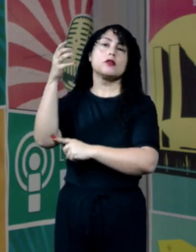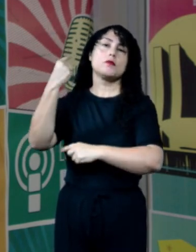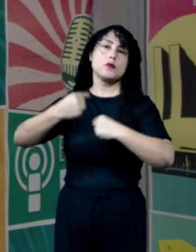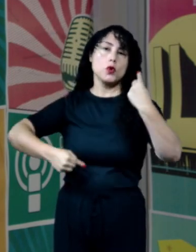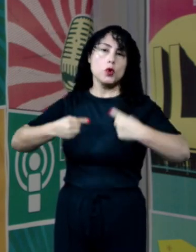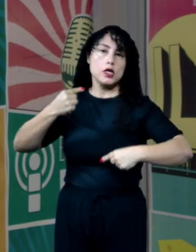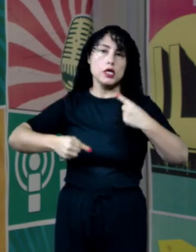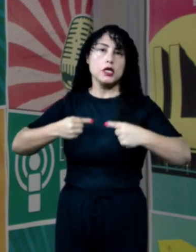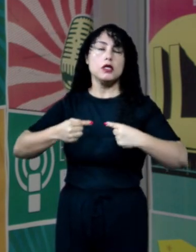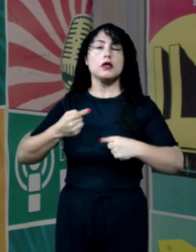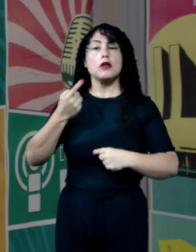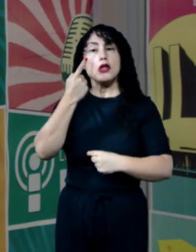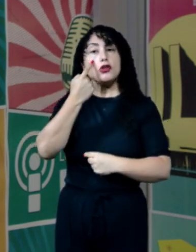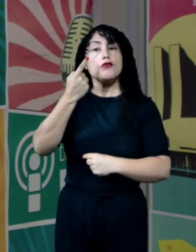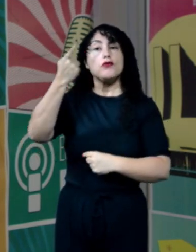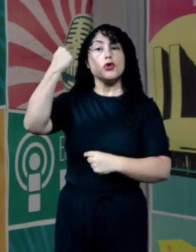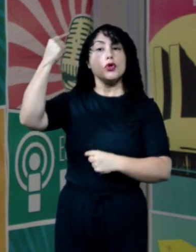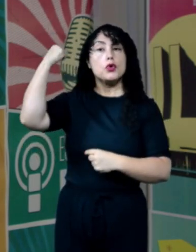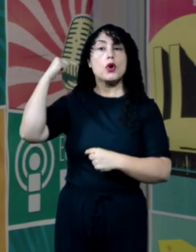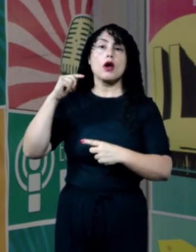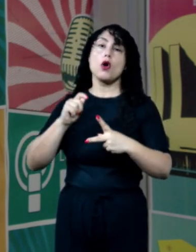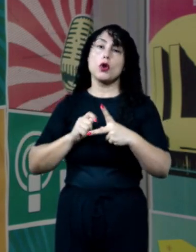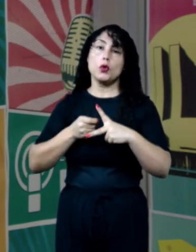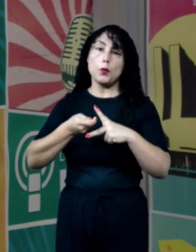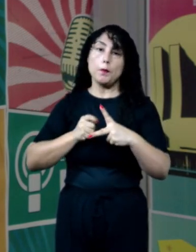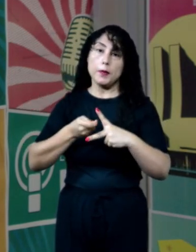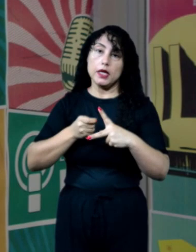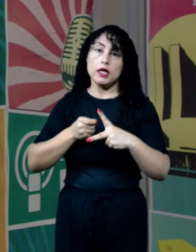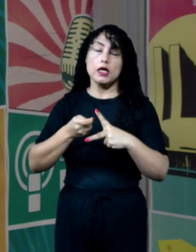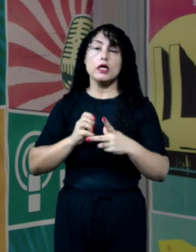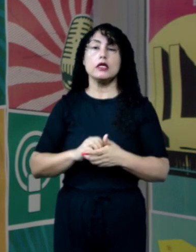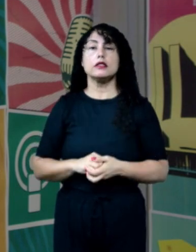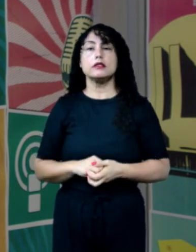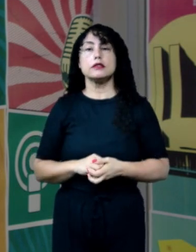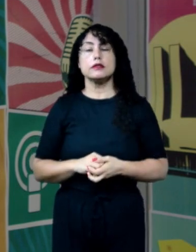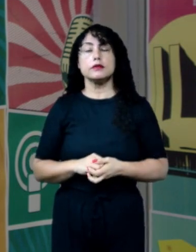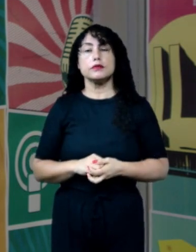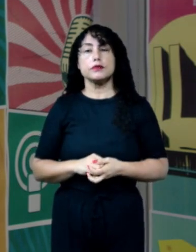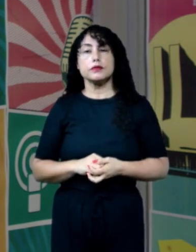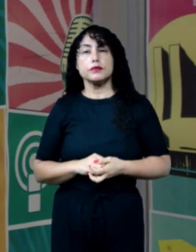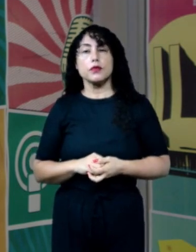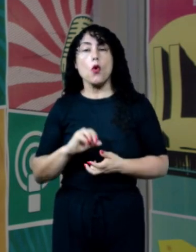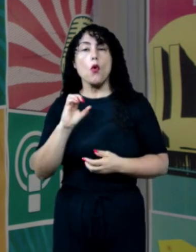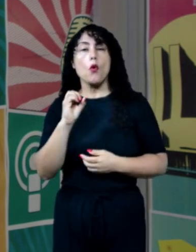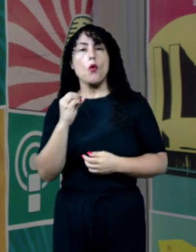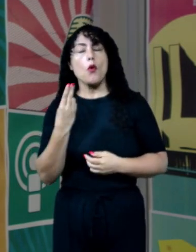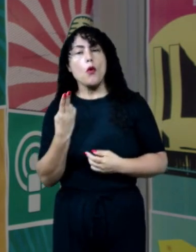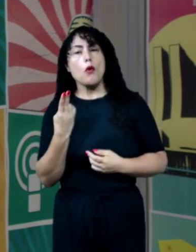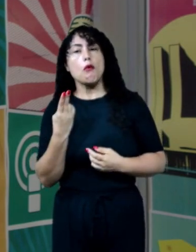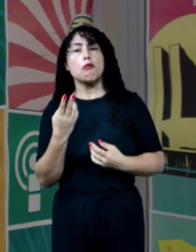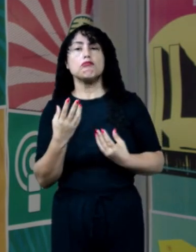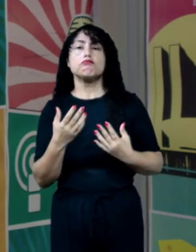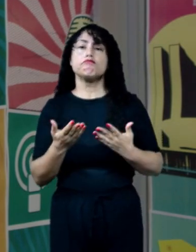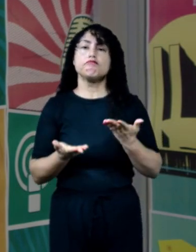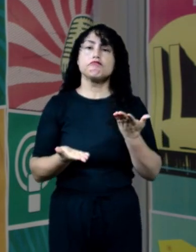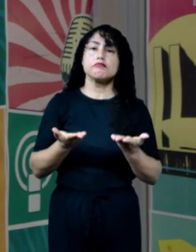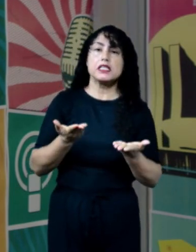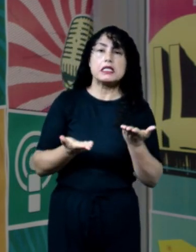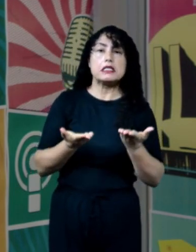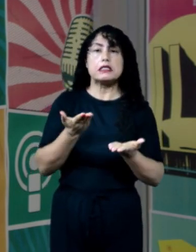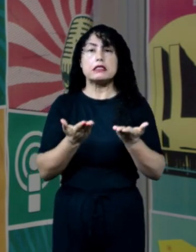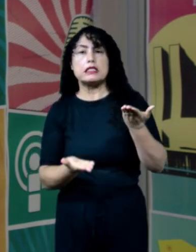como a gente viu ultimamente com a questão agora do Pix, né? Ou seja, para desestabilizar